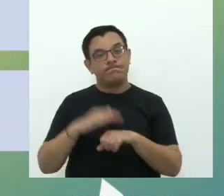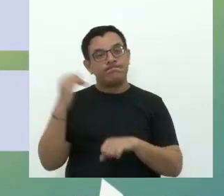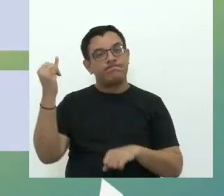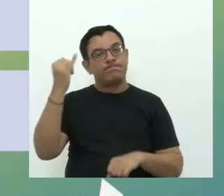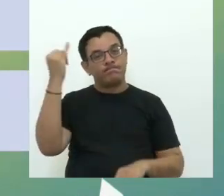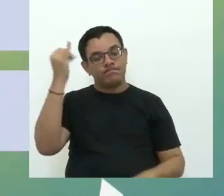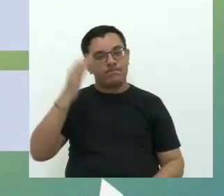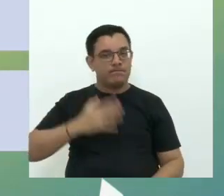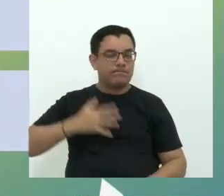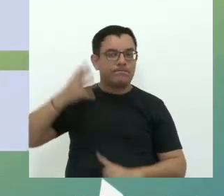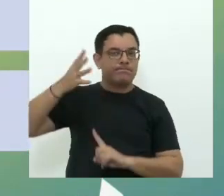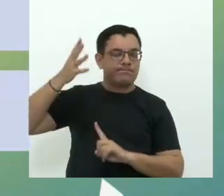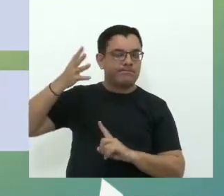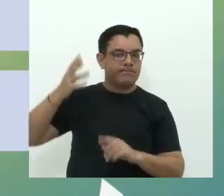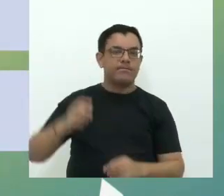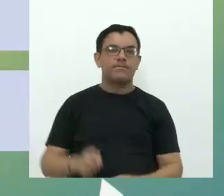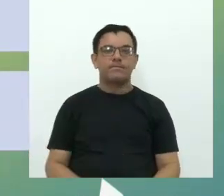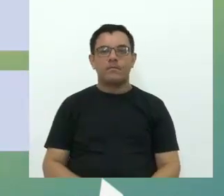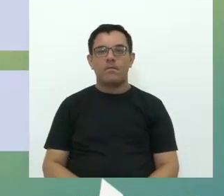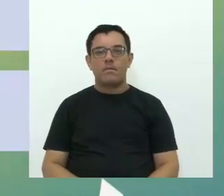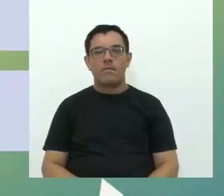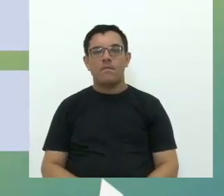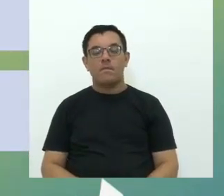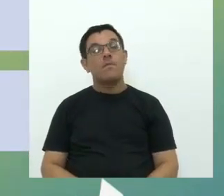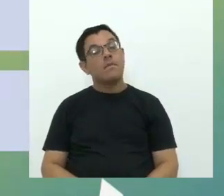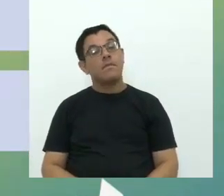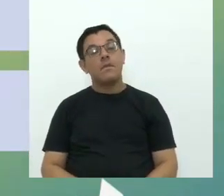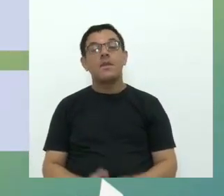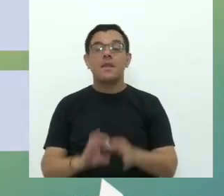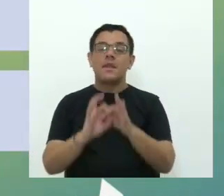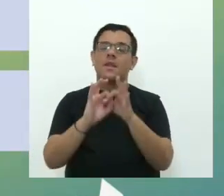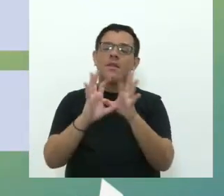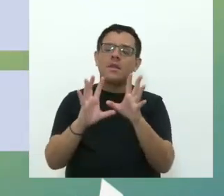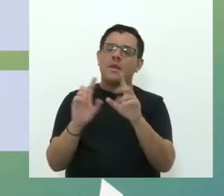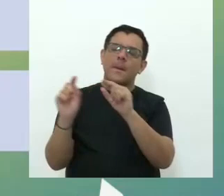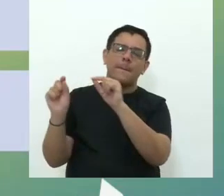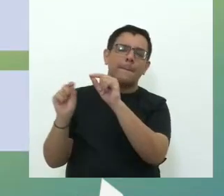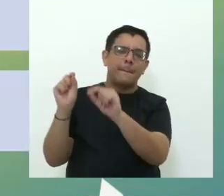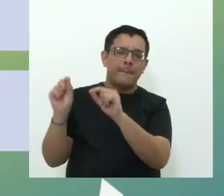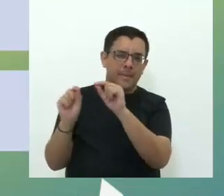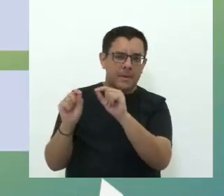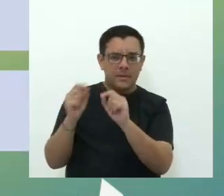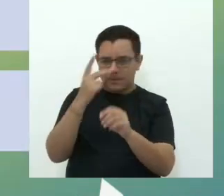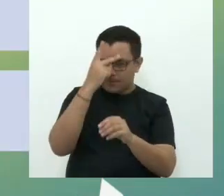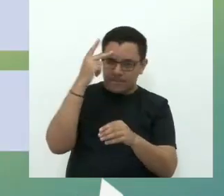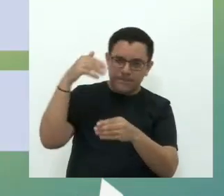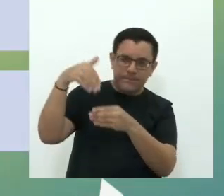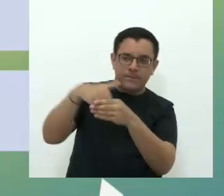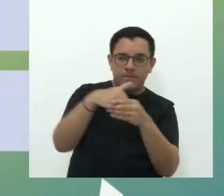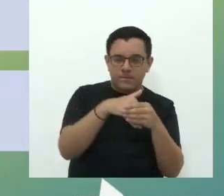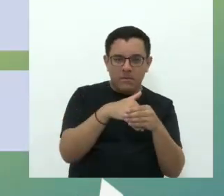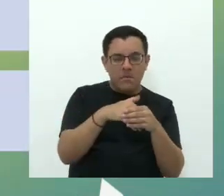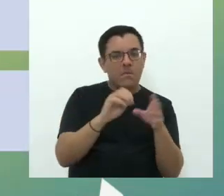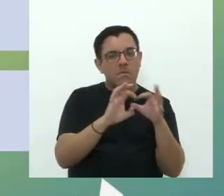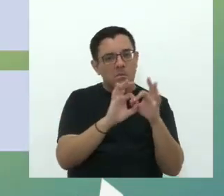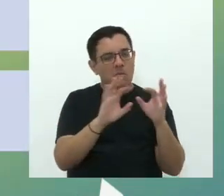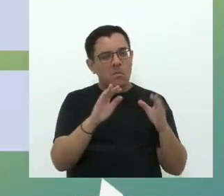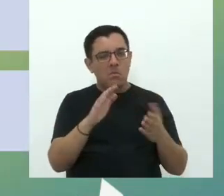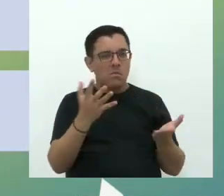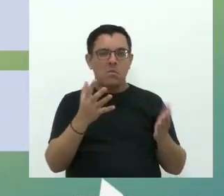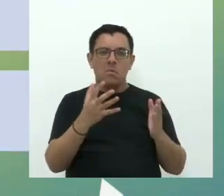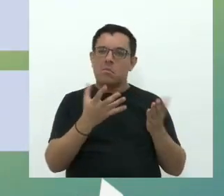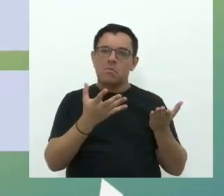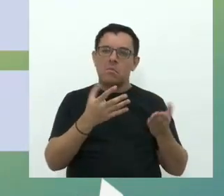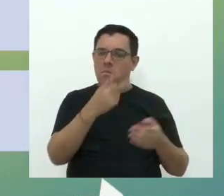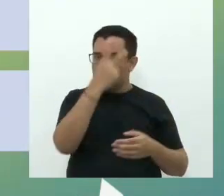importantes daqui da minha intervenção primeiro né liberdade para quem liberdade para eleitorado liberdade para as candidaturas liberdade